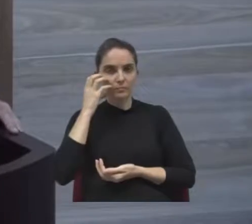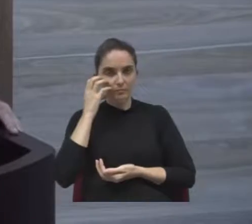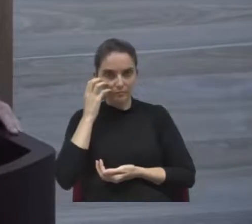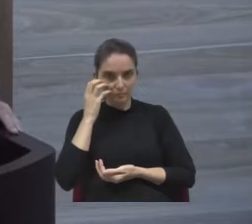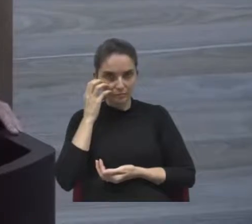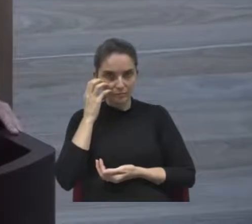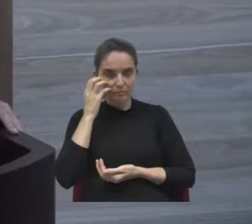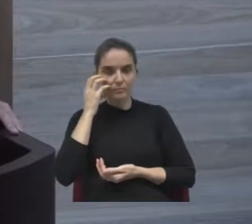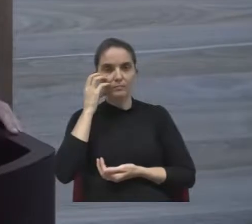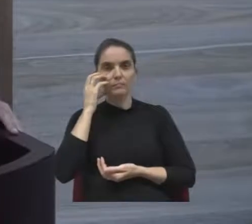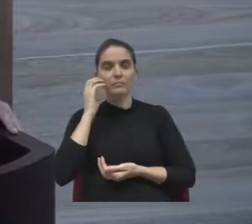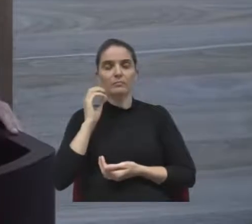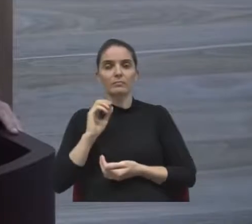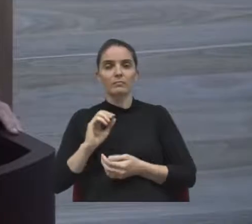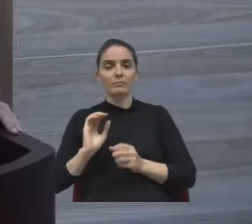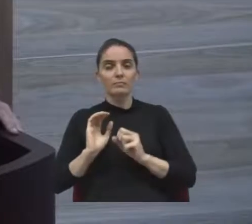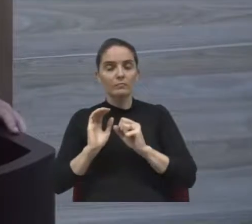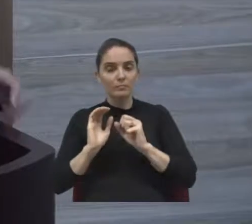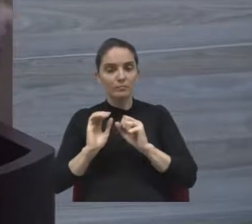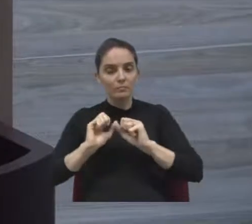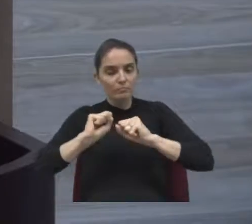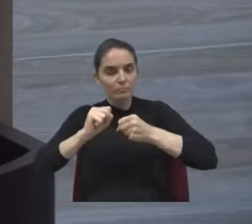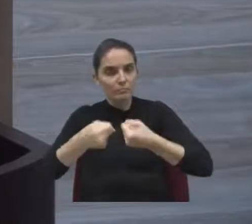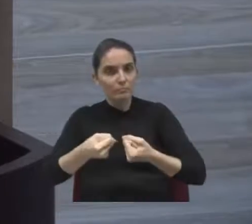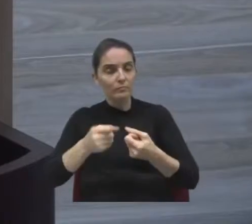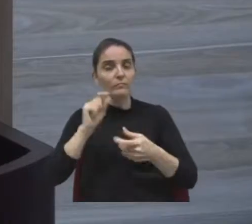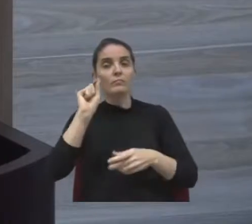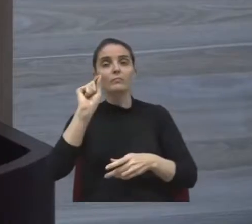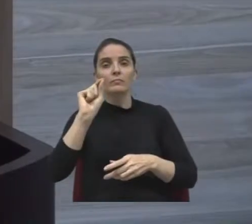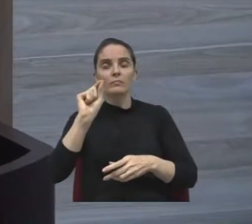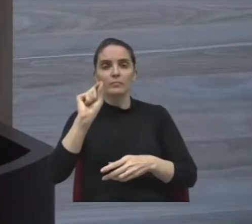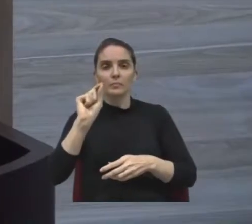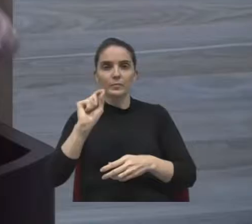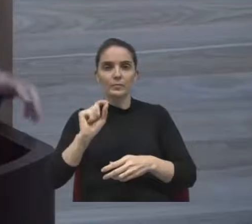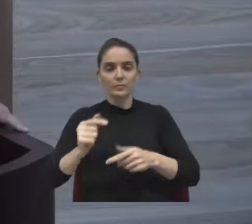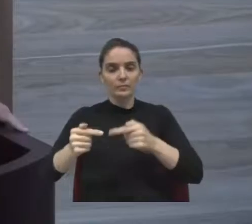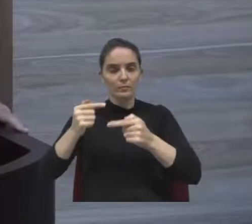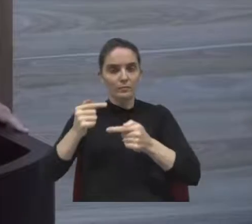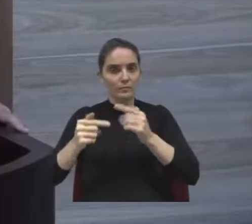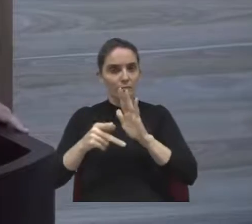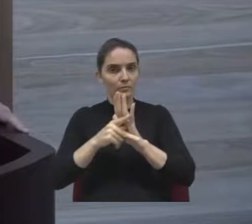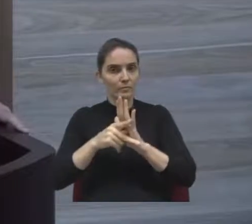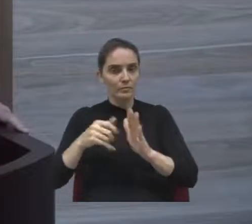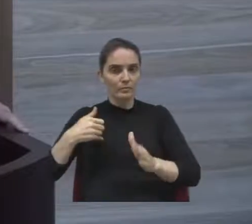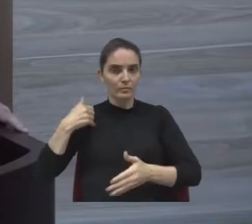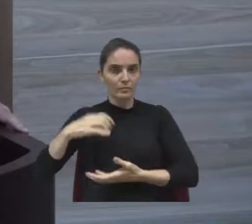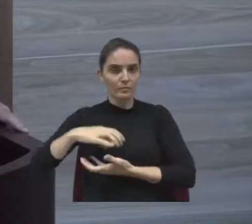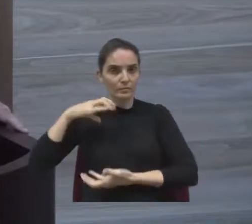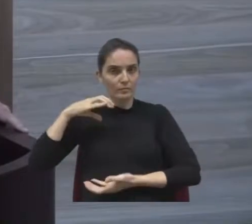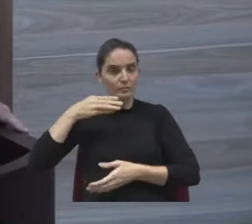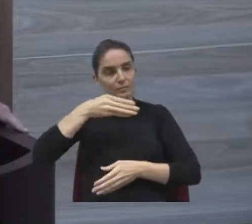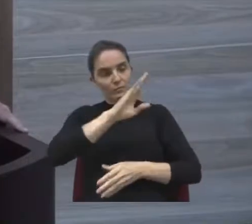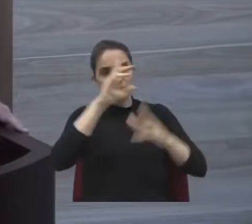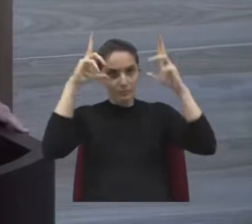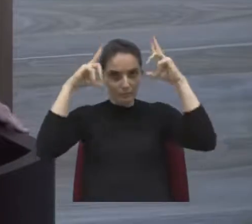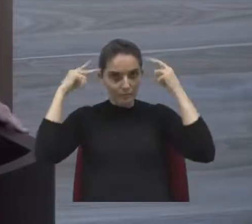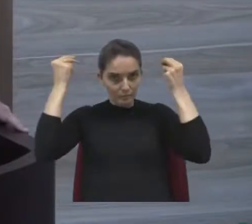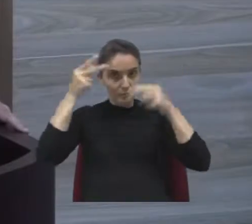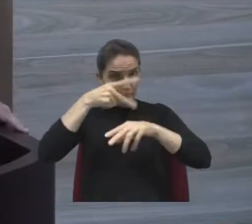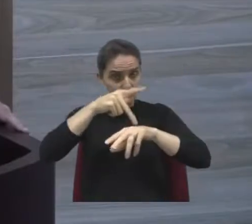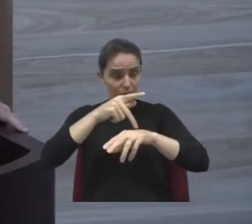idosos. Recentemente, estive na Holanda, voltei agora, quinta-feira da semana passada, onde eu